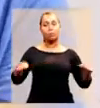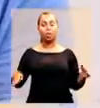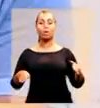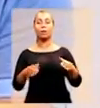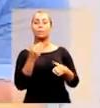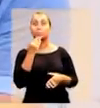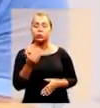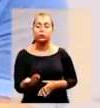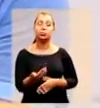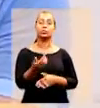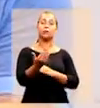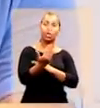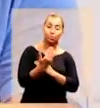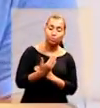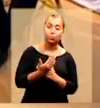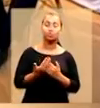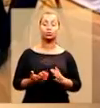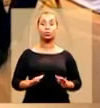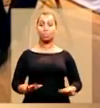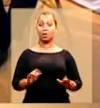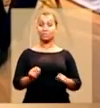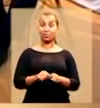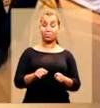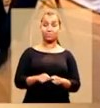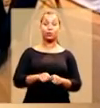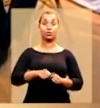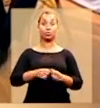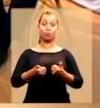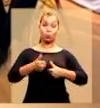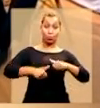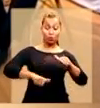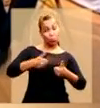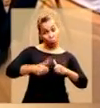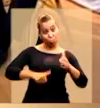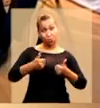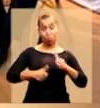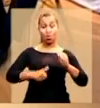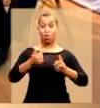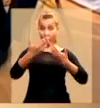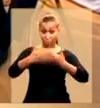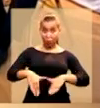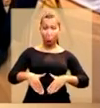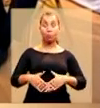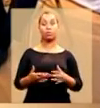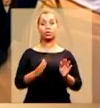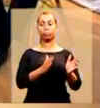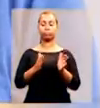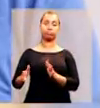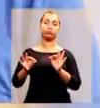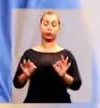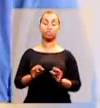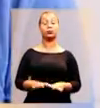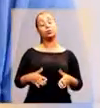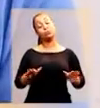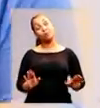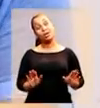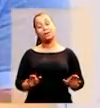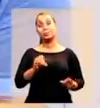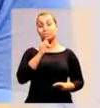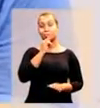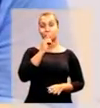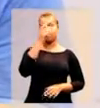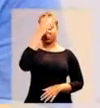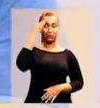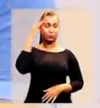da Embrafilme para poder pegar seu filme. Meu, né? O fato de ter sido feito um concurso foi uma coisa que democratizou mais. Agora, também é o seguinte, para a